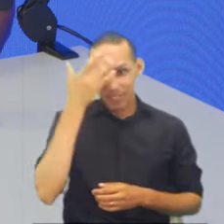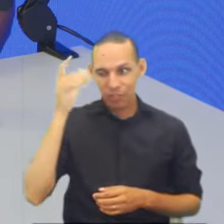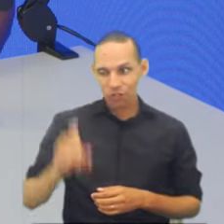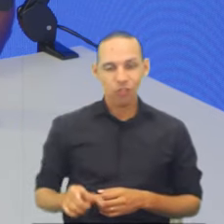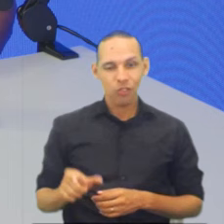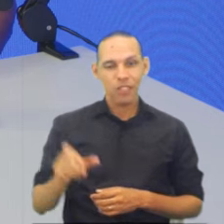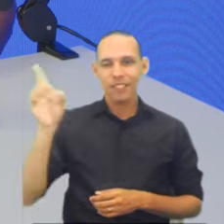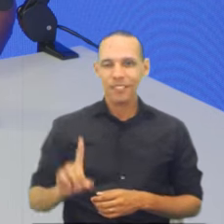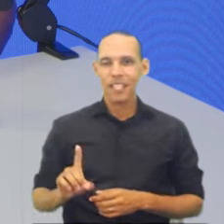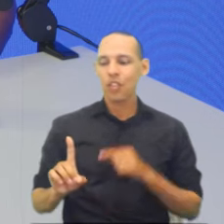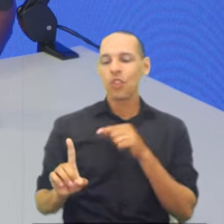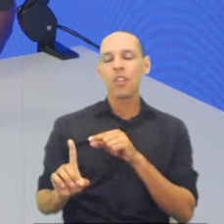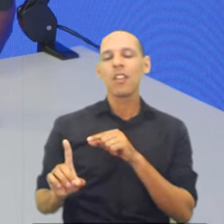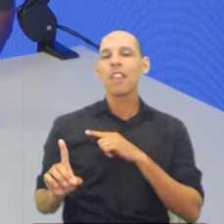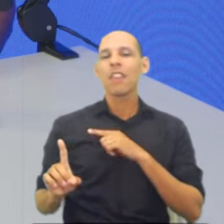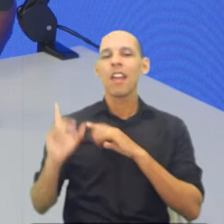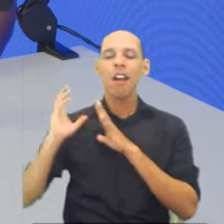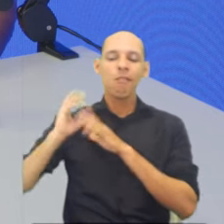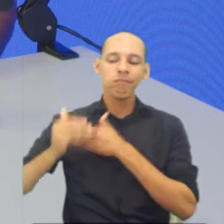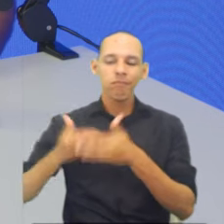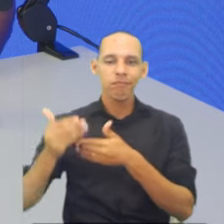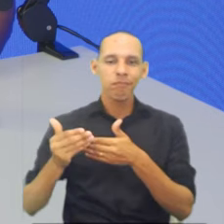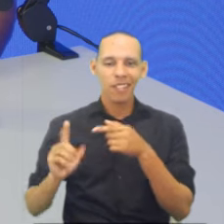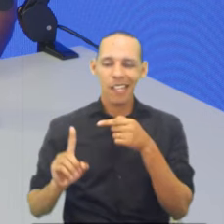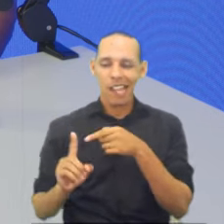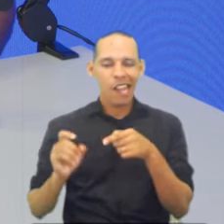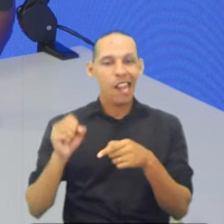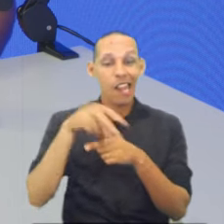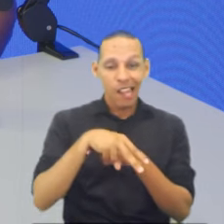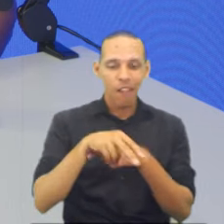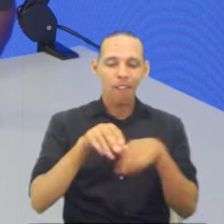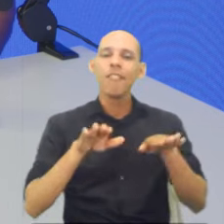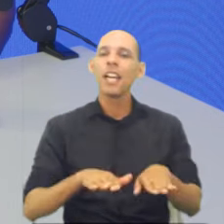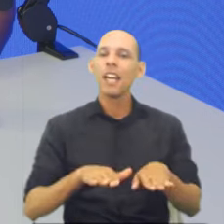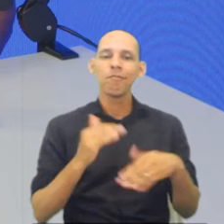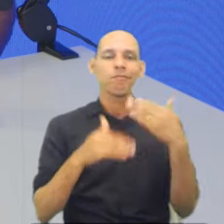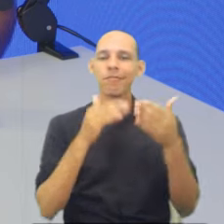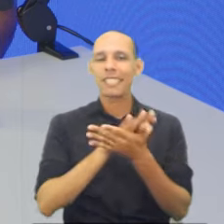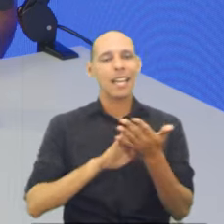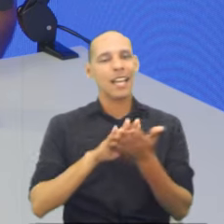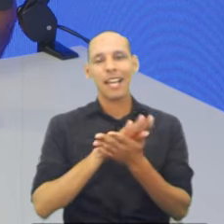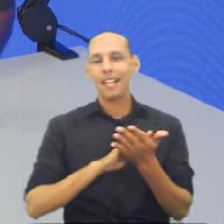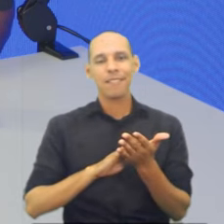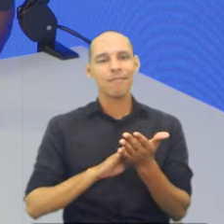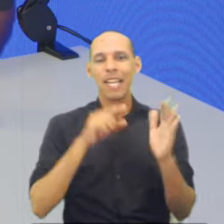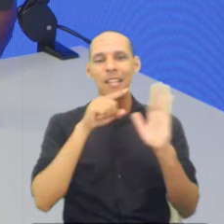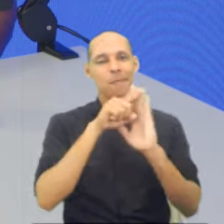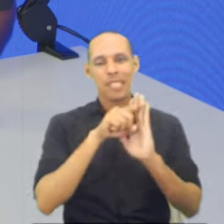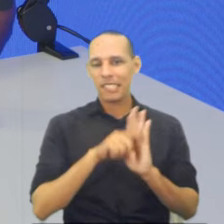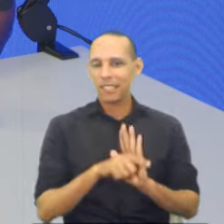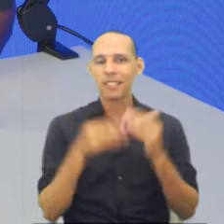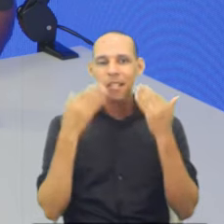da carreira pessoas com deficiência entram e ficam também é pesquisa na Nosa